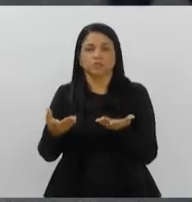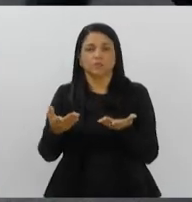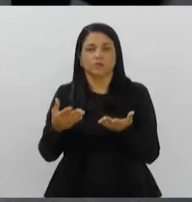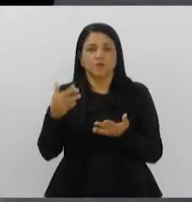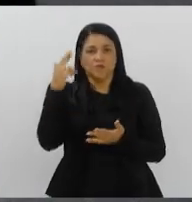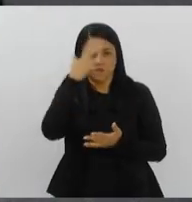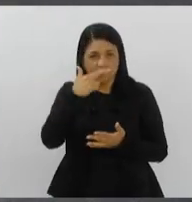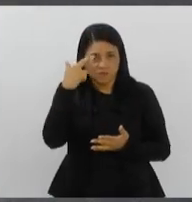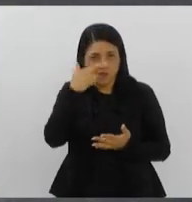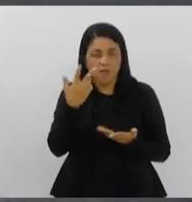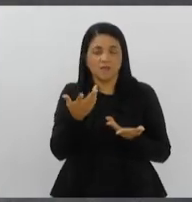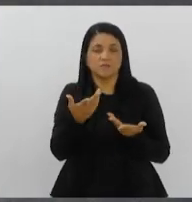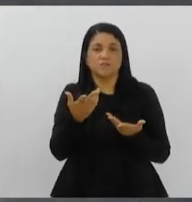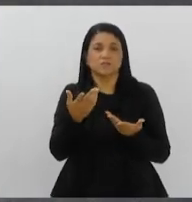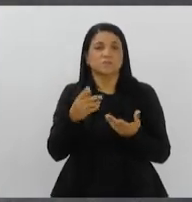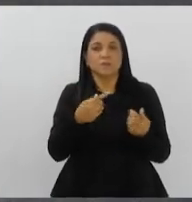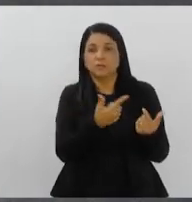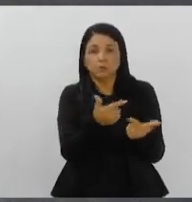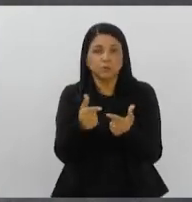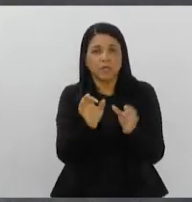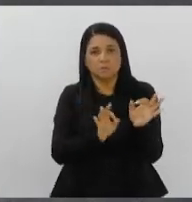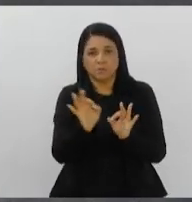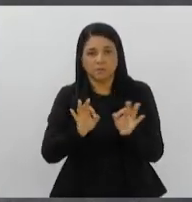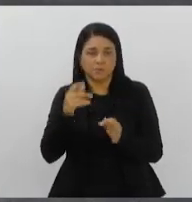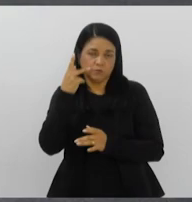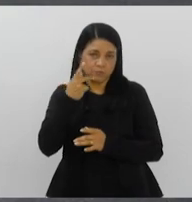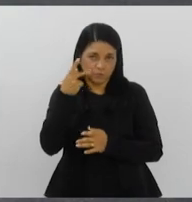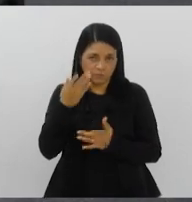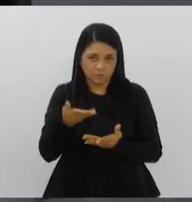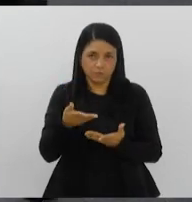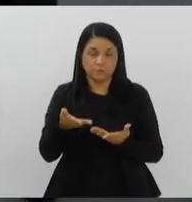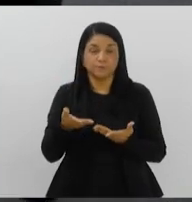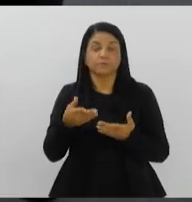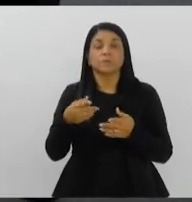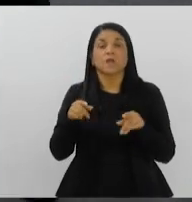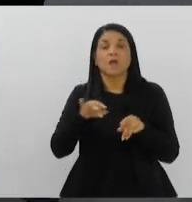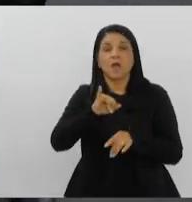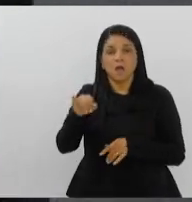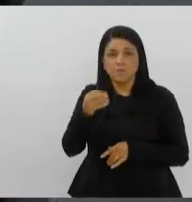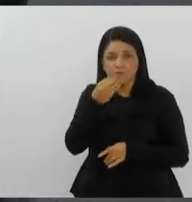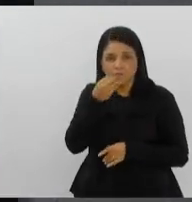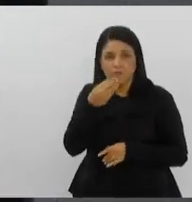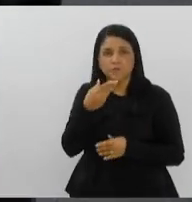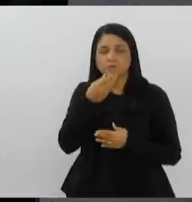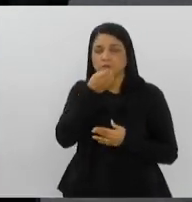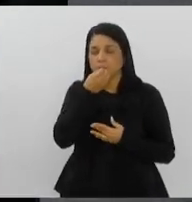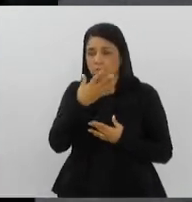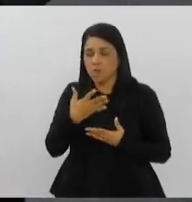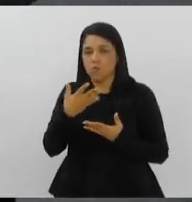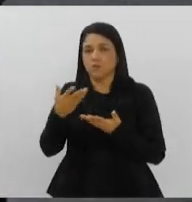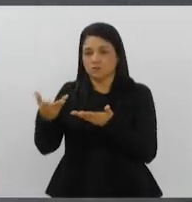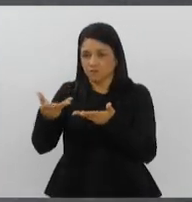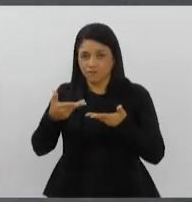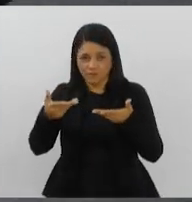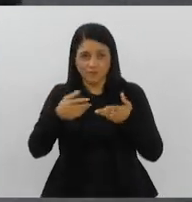sem estruturar uma política. E aproveito também, deputada Tiaju, para dar boas-vindas aos